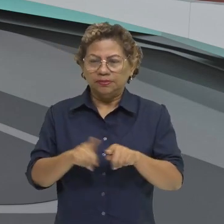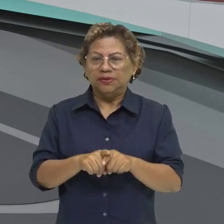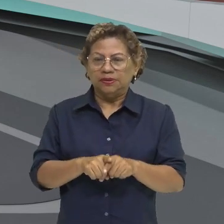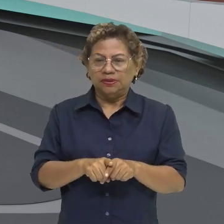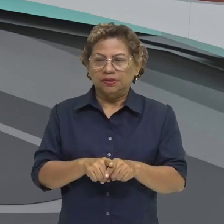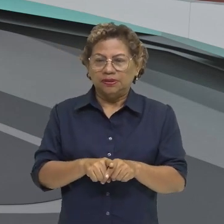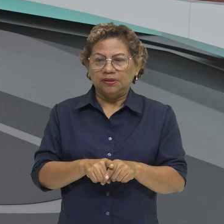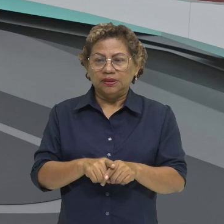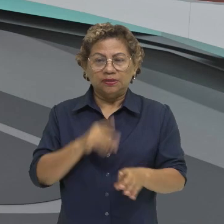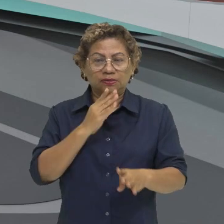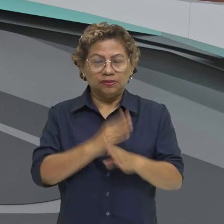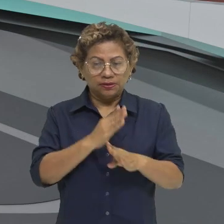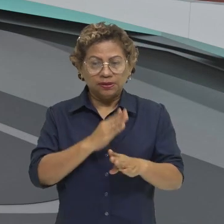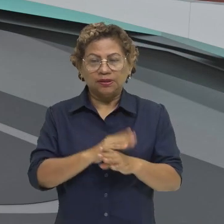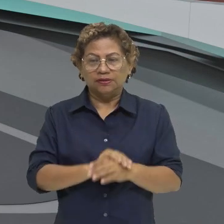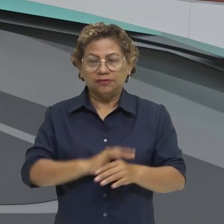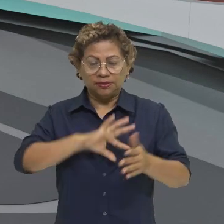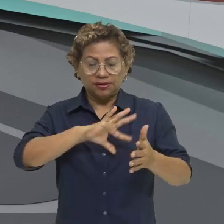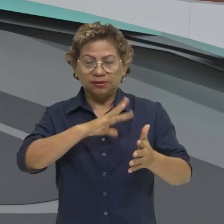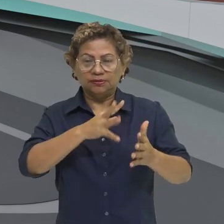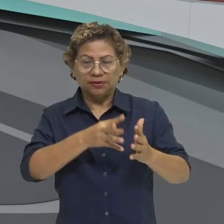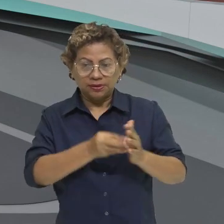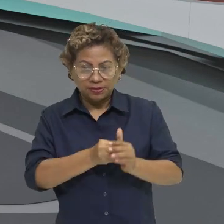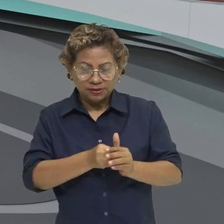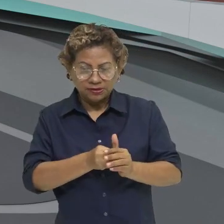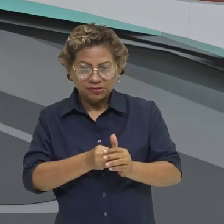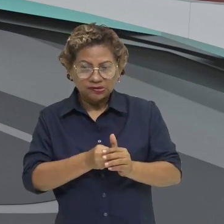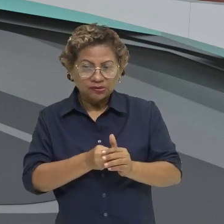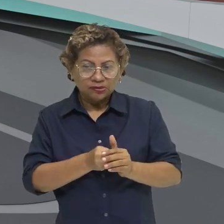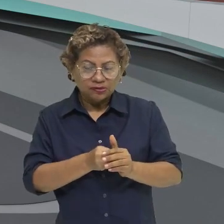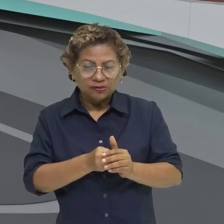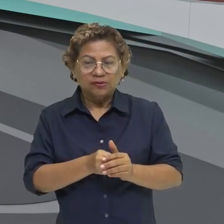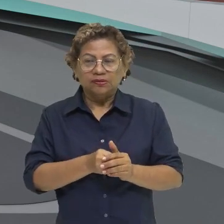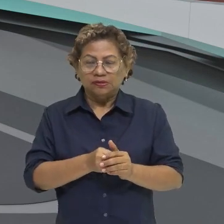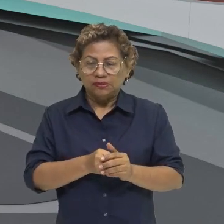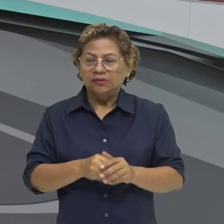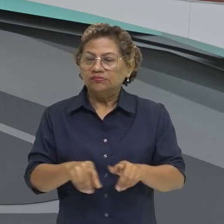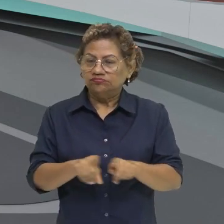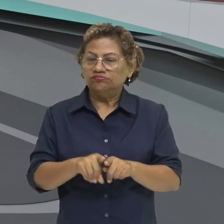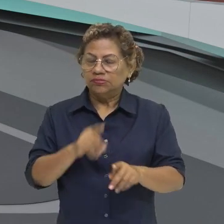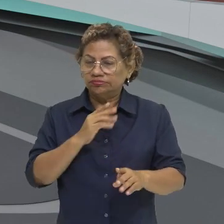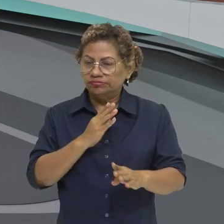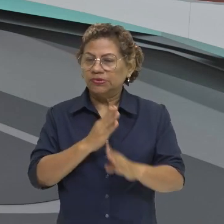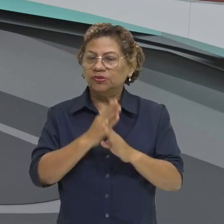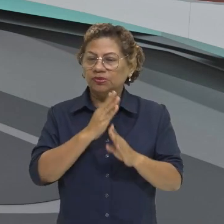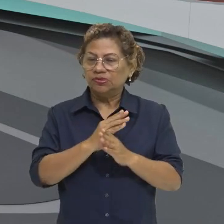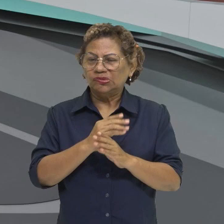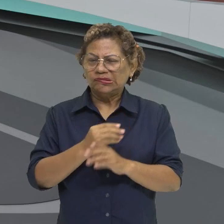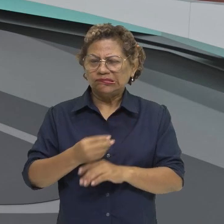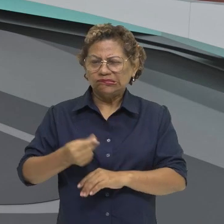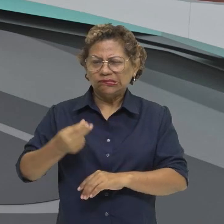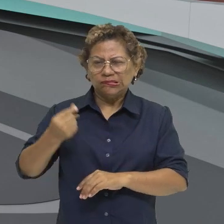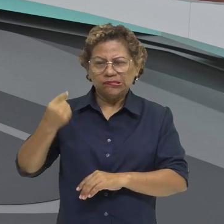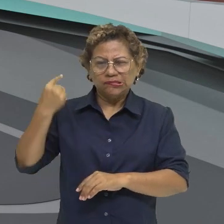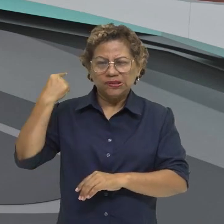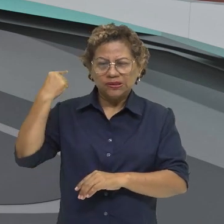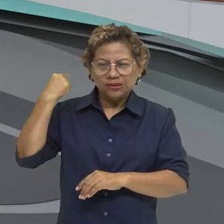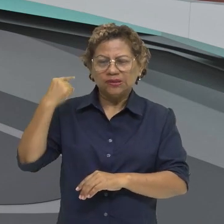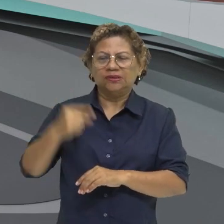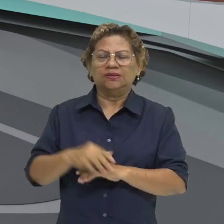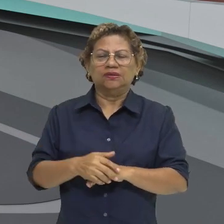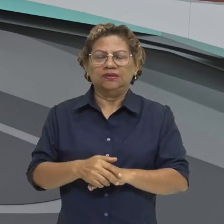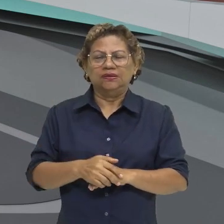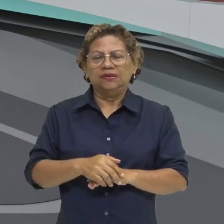sido encontrado. Então a arte, ela é antiquíssima, ela se perde nos tempos, né, de